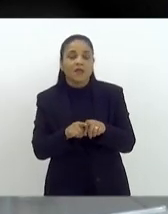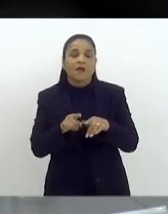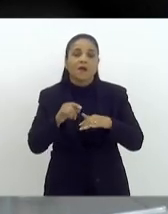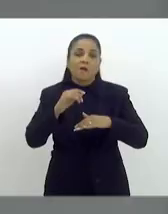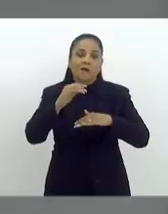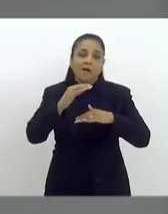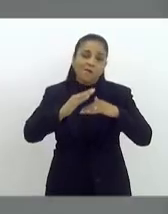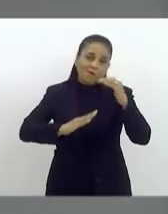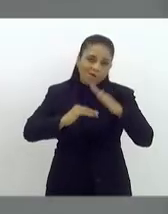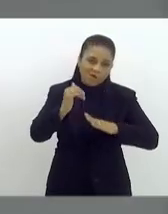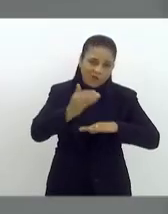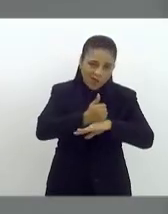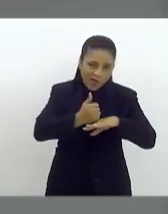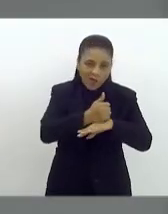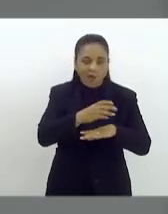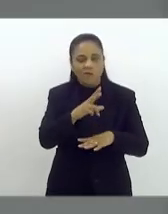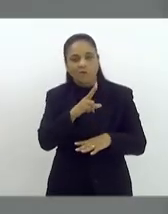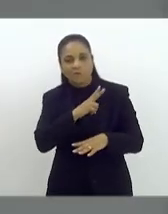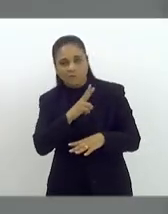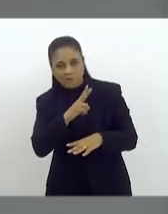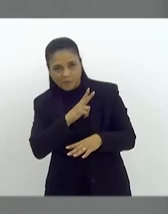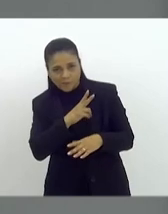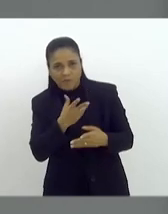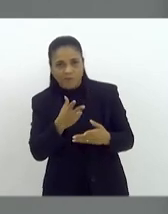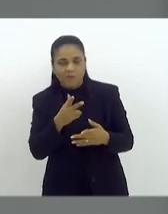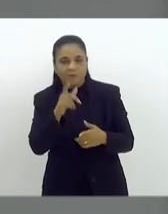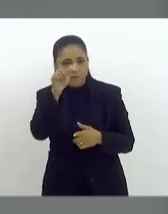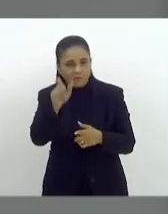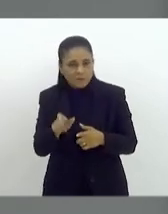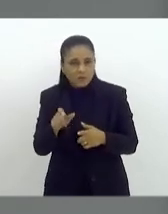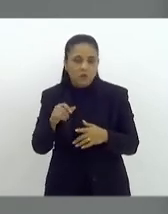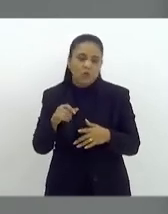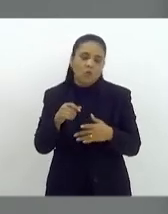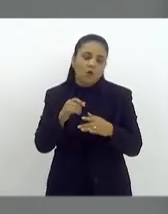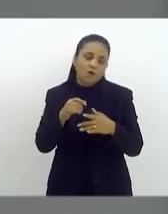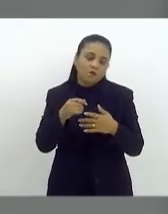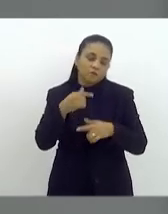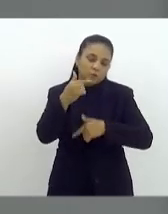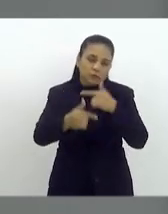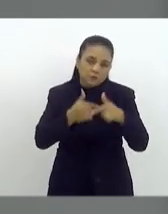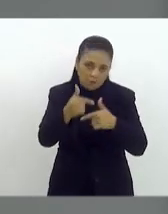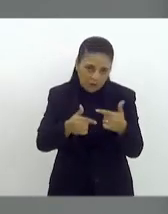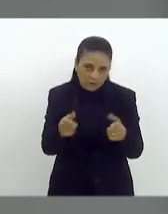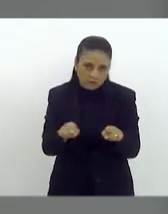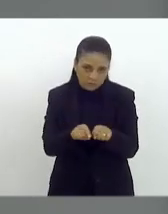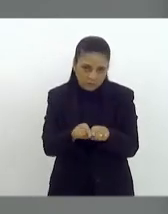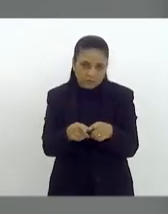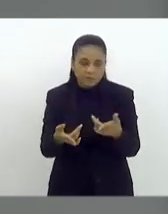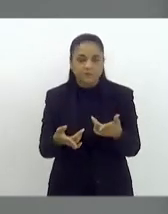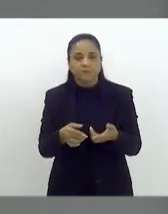profissional né que possa comprometer a própria sua locação no mercado de trabalho